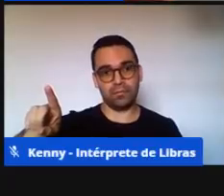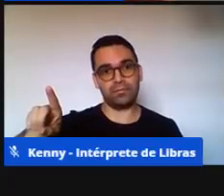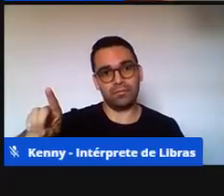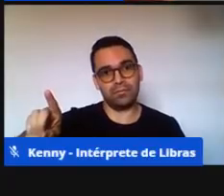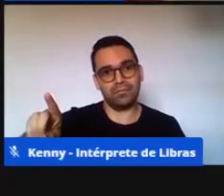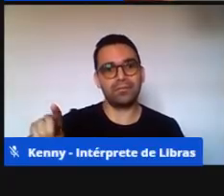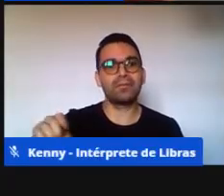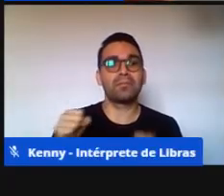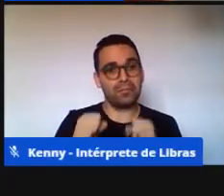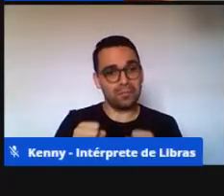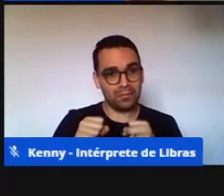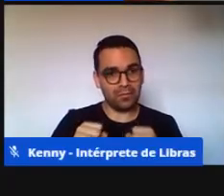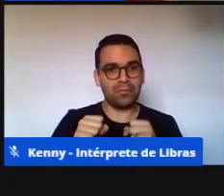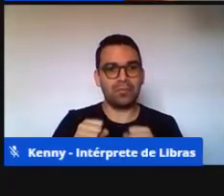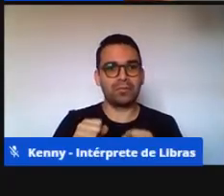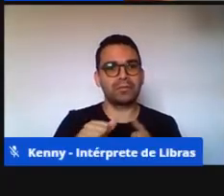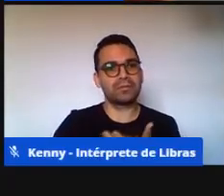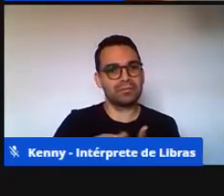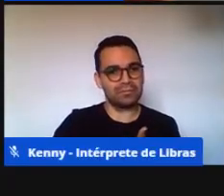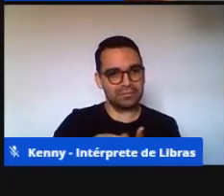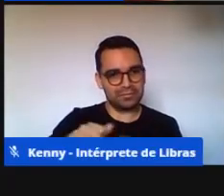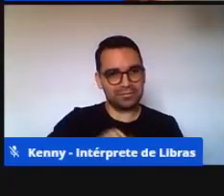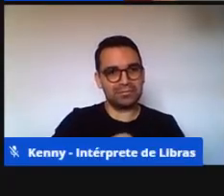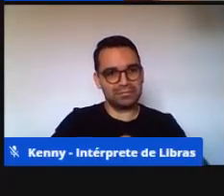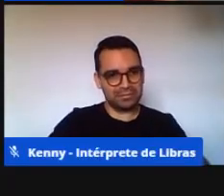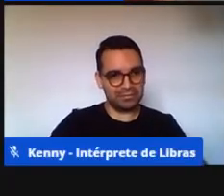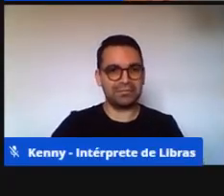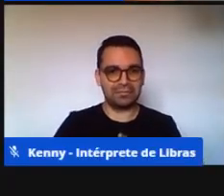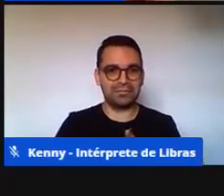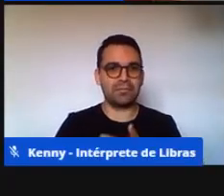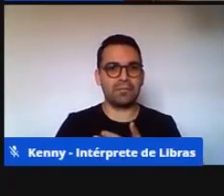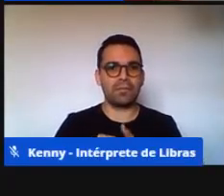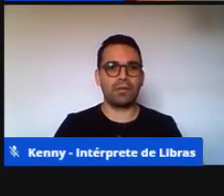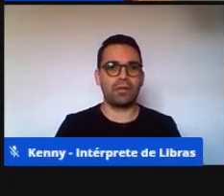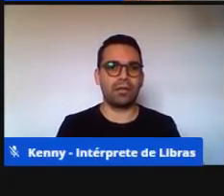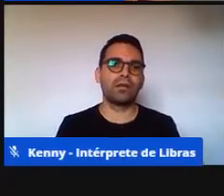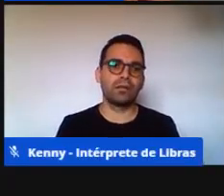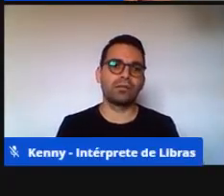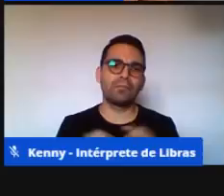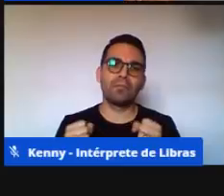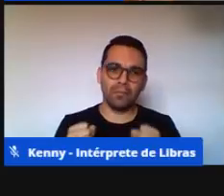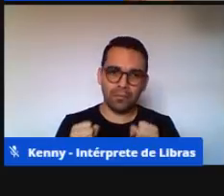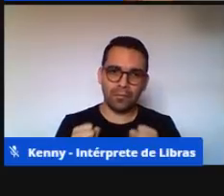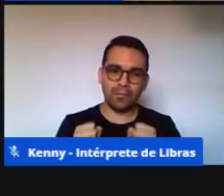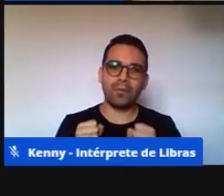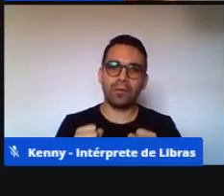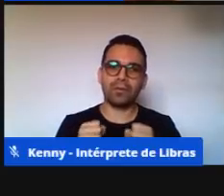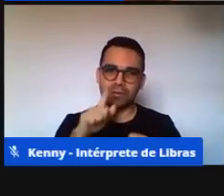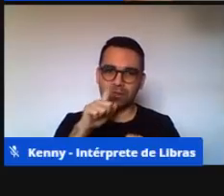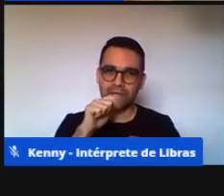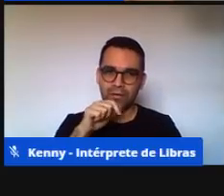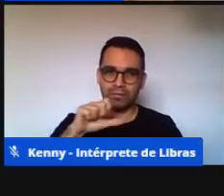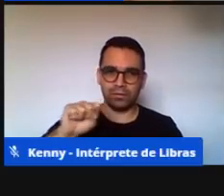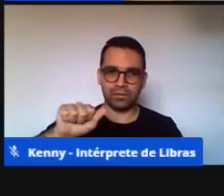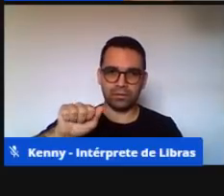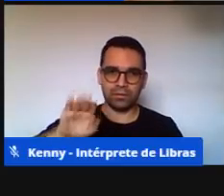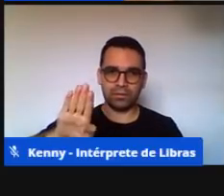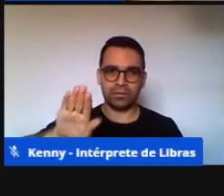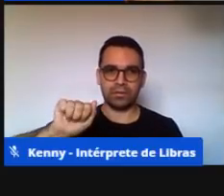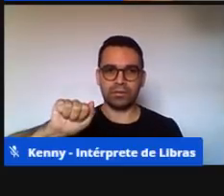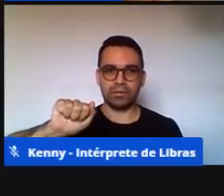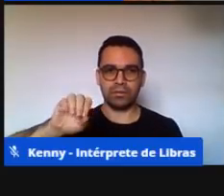sabe que a gordura, ela sai com água, sabão, água e detergente. Tanto é que é suficiente você lavar suas mãos com água e sabão para você evitar de pegar a